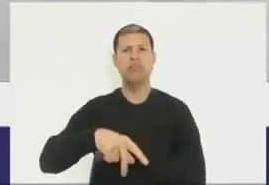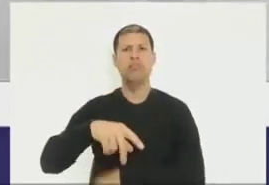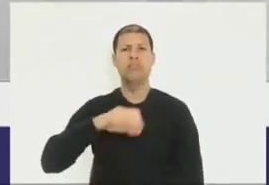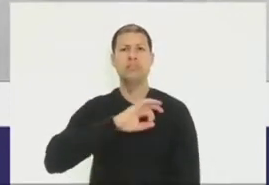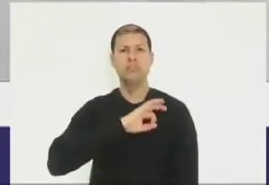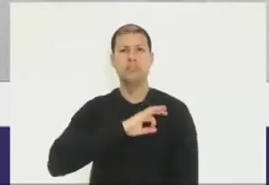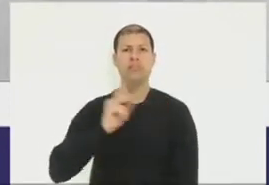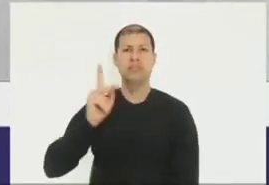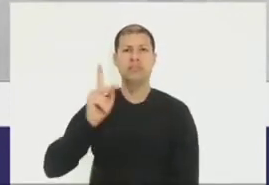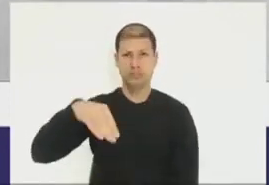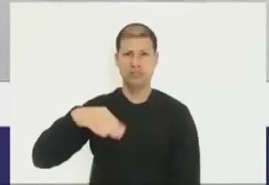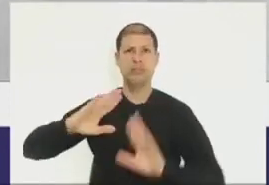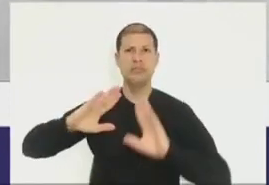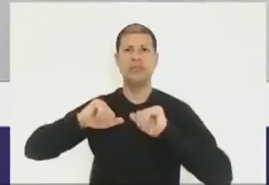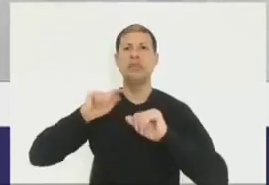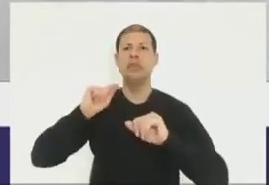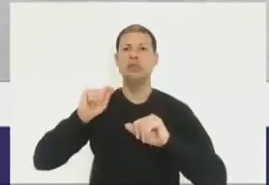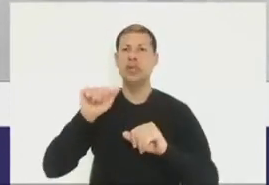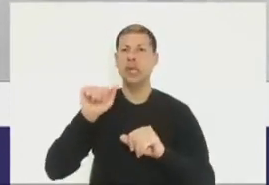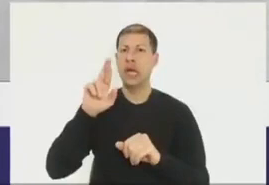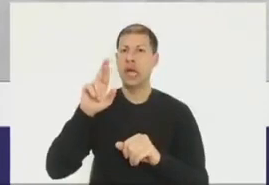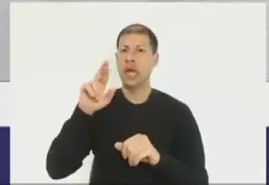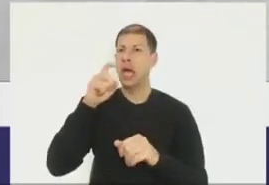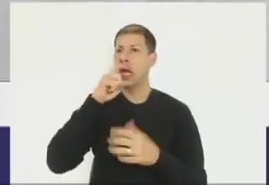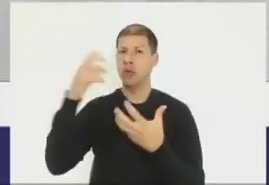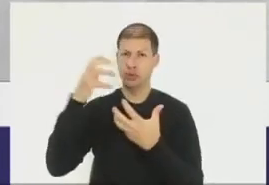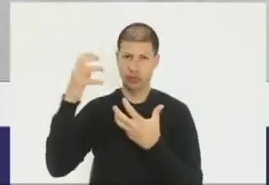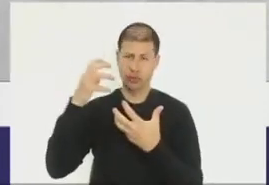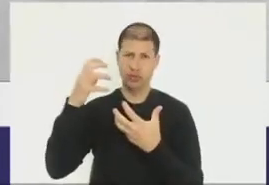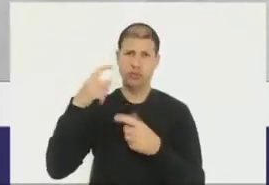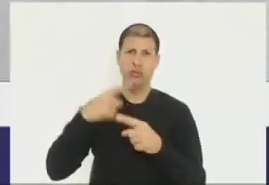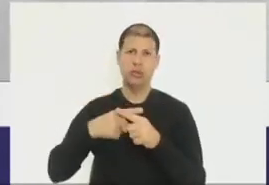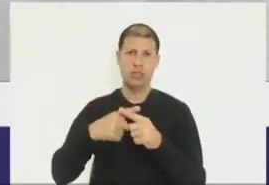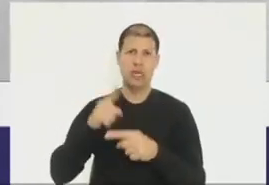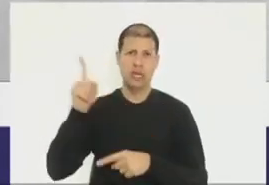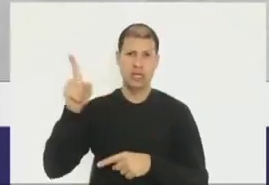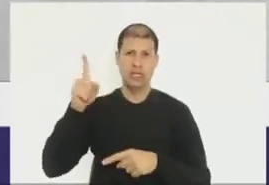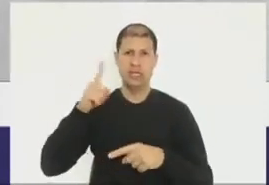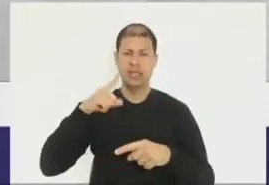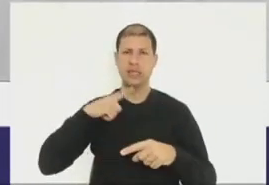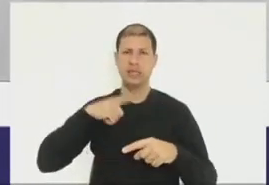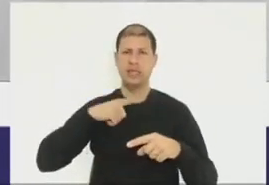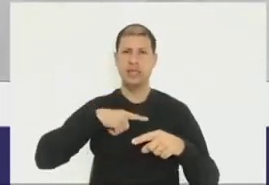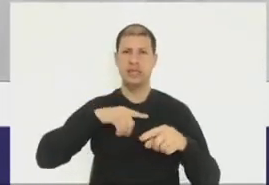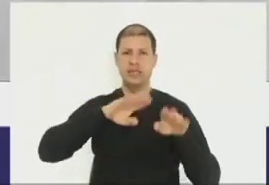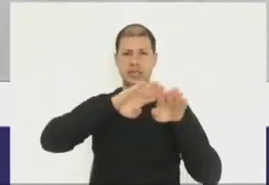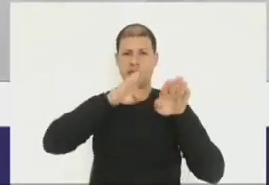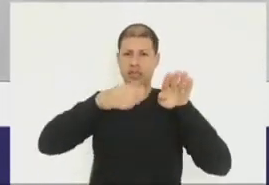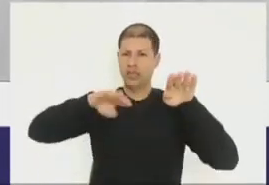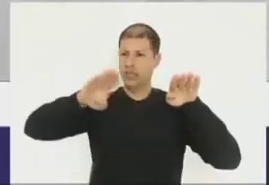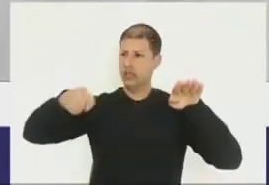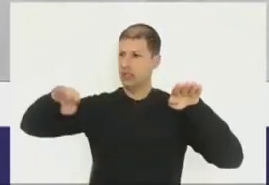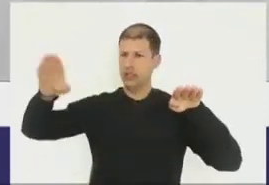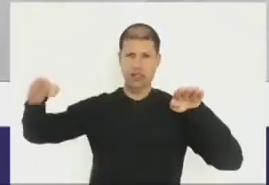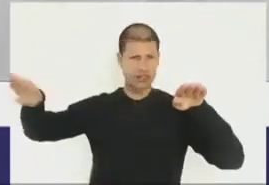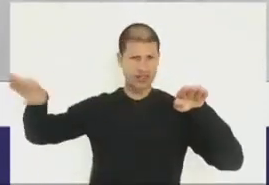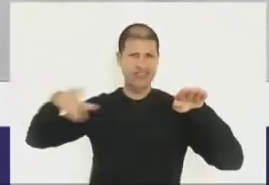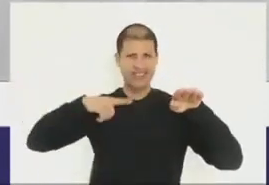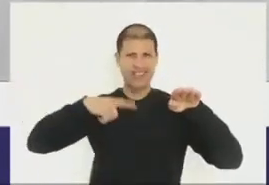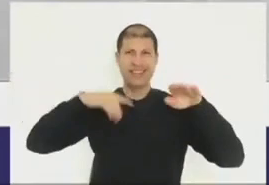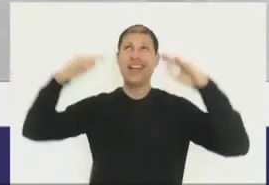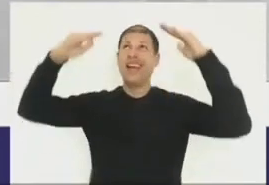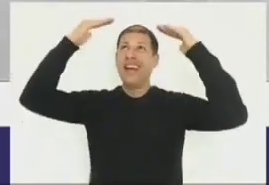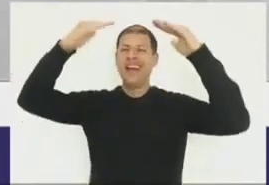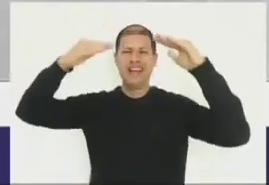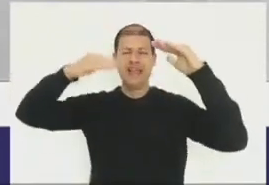solicitou há algum tempo um ar-condicionado, que ali é telhado, é de eternite grossa, e deve ser um calor,